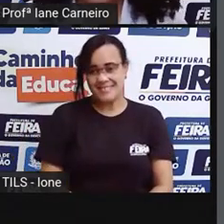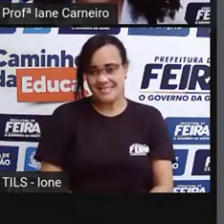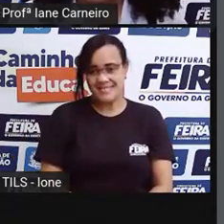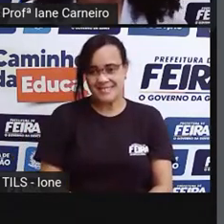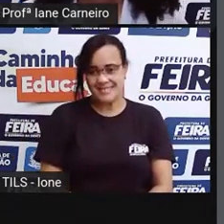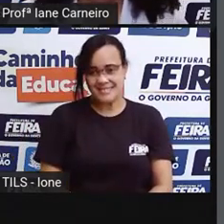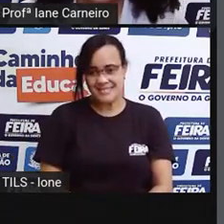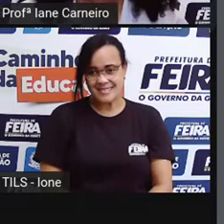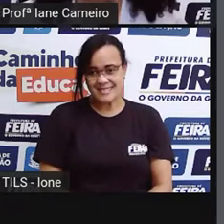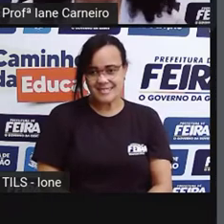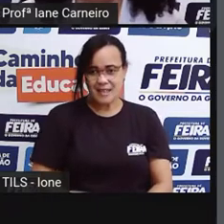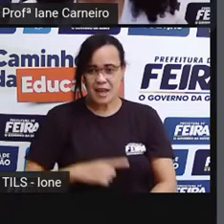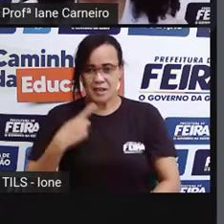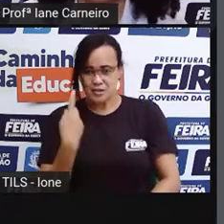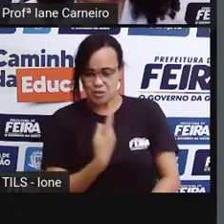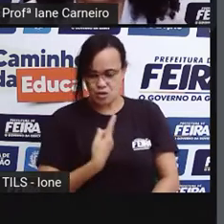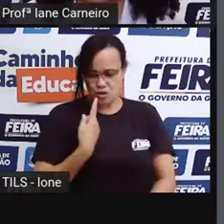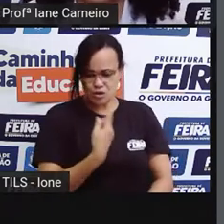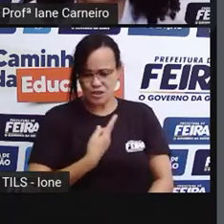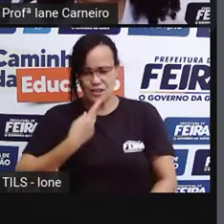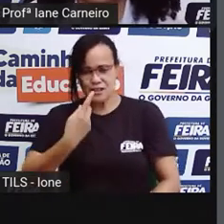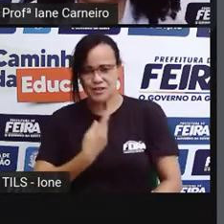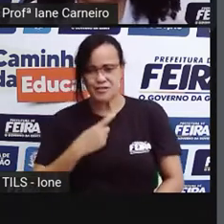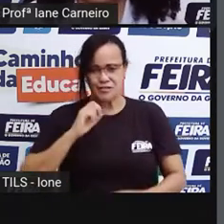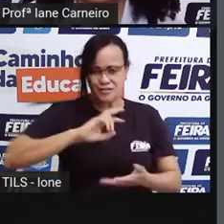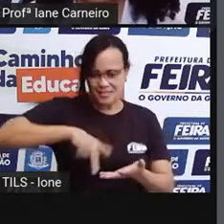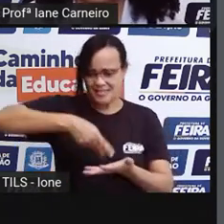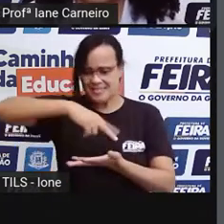Não faz mal dançar sozinho.